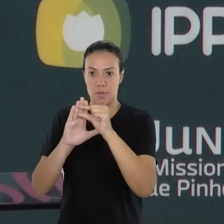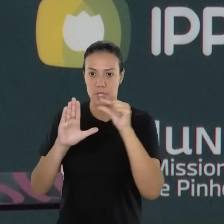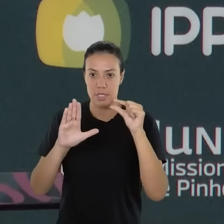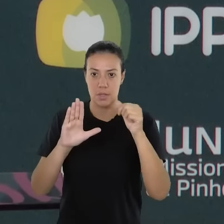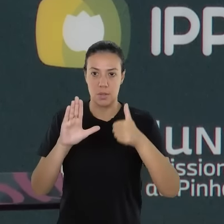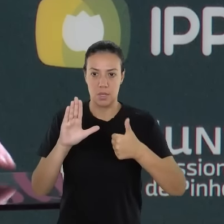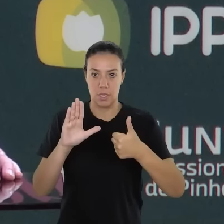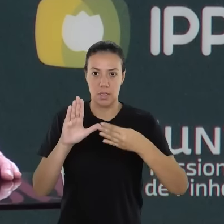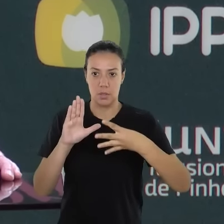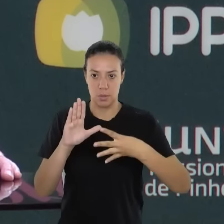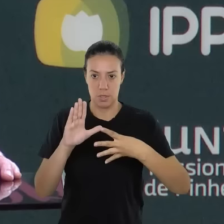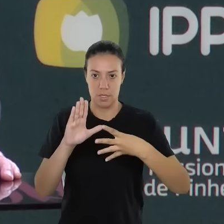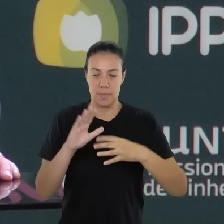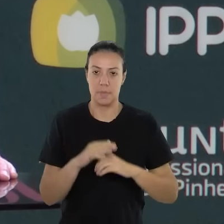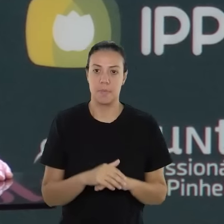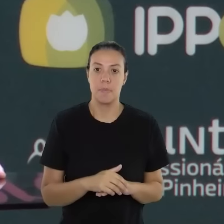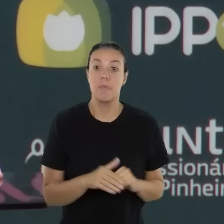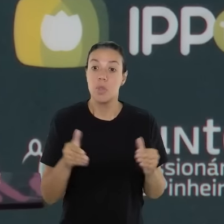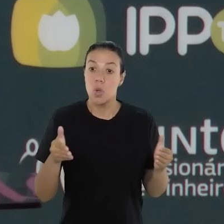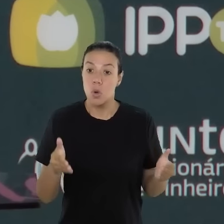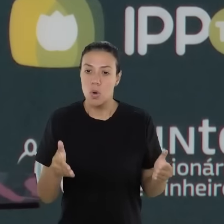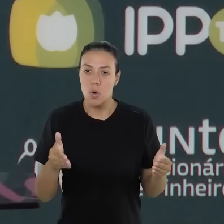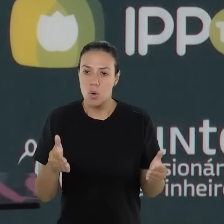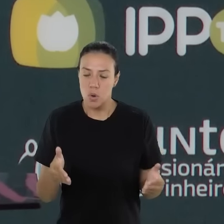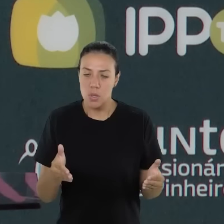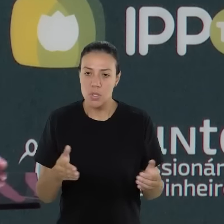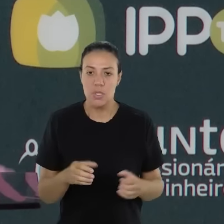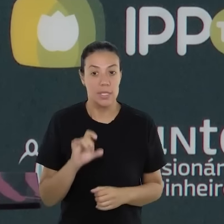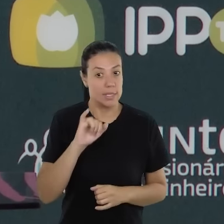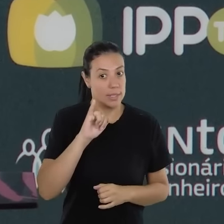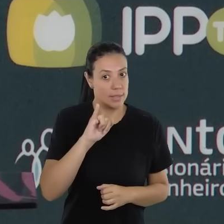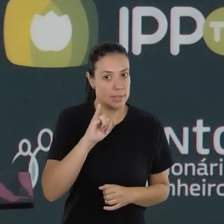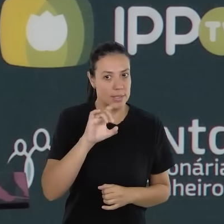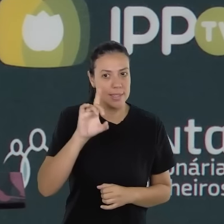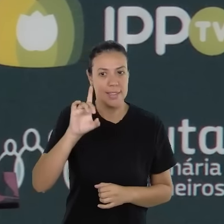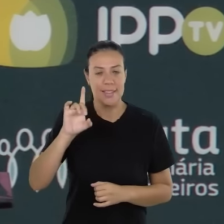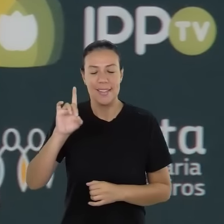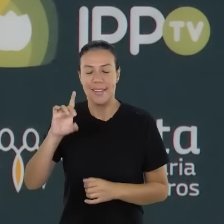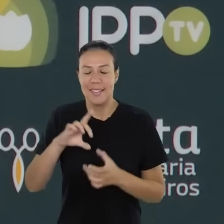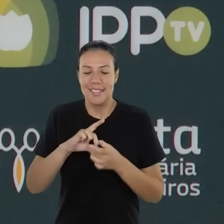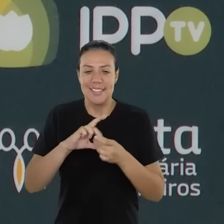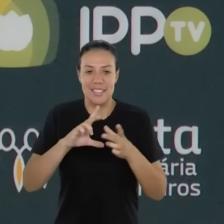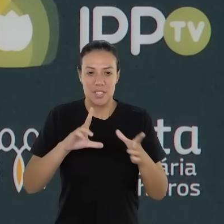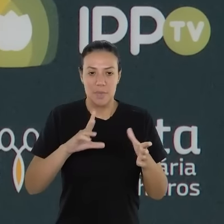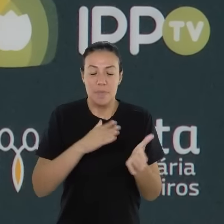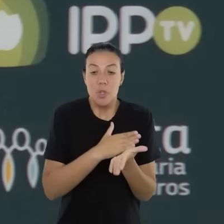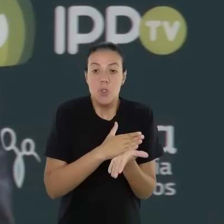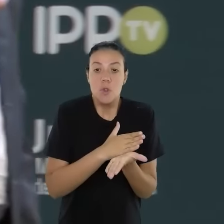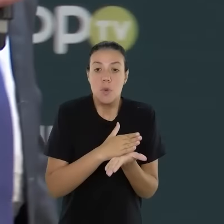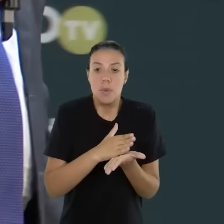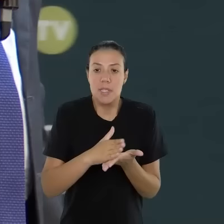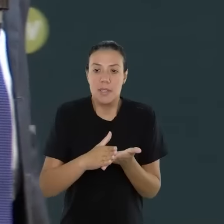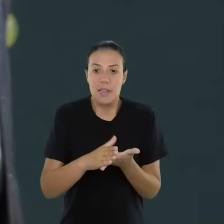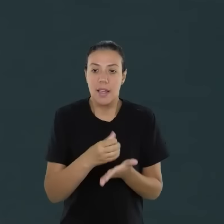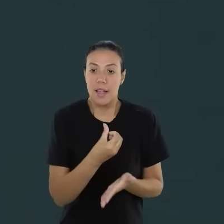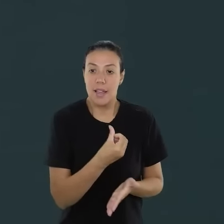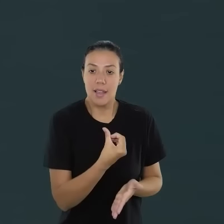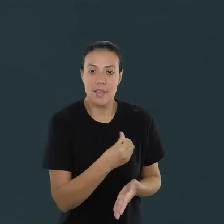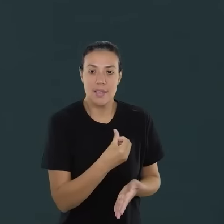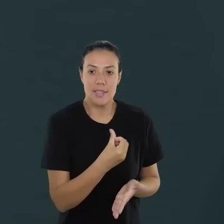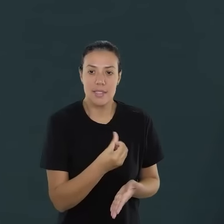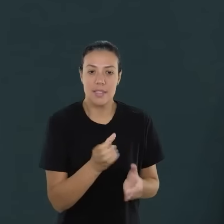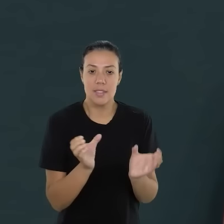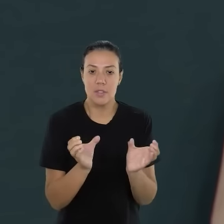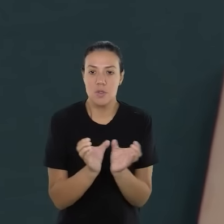Nós estamos hoje, se Deus assim nos permitir, iniciando a nossa sexta conferência